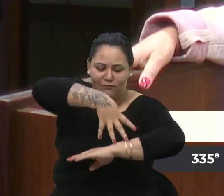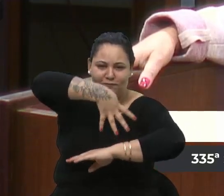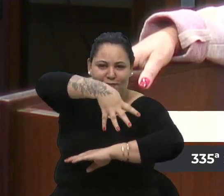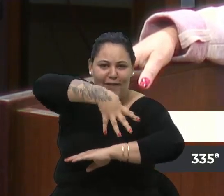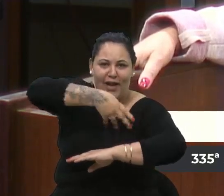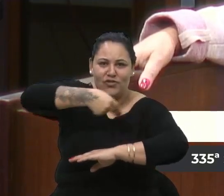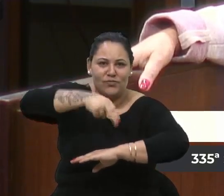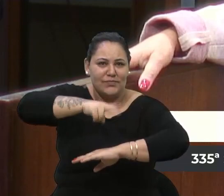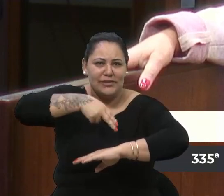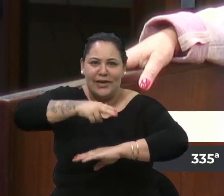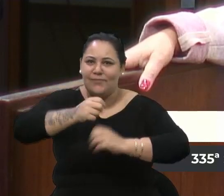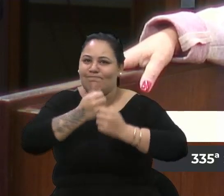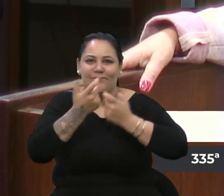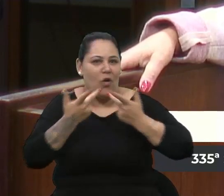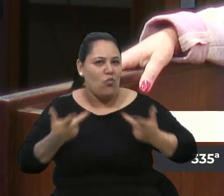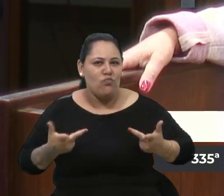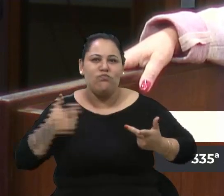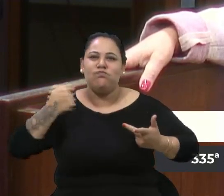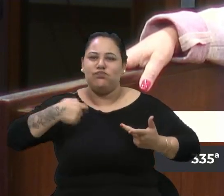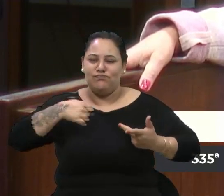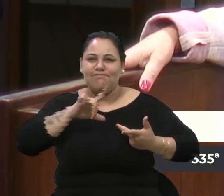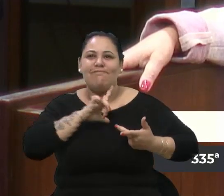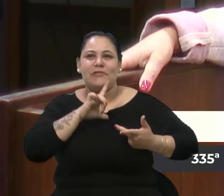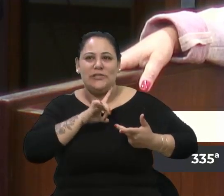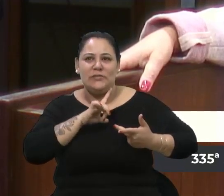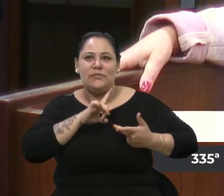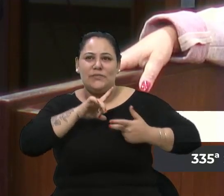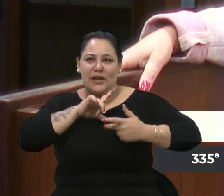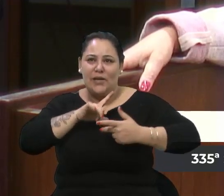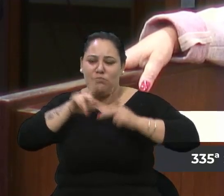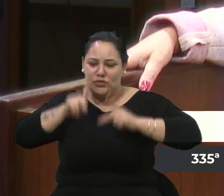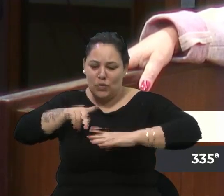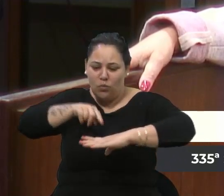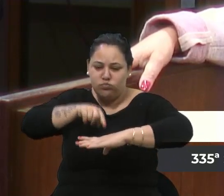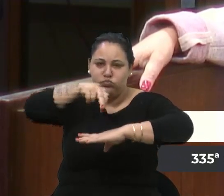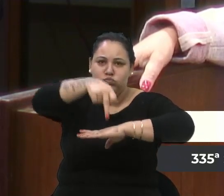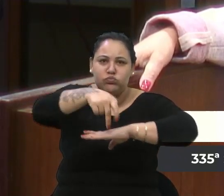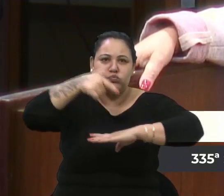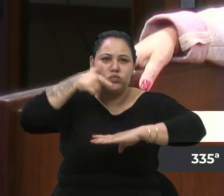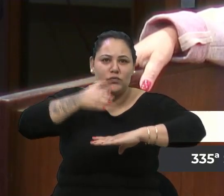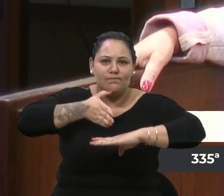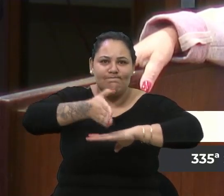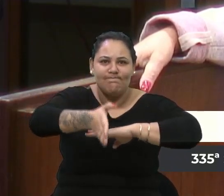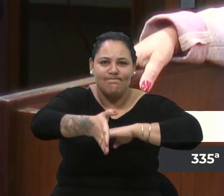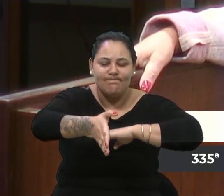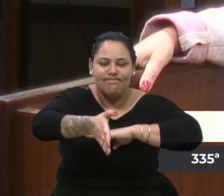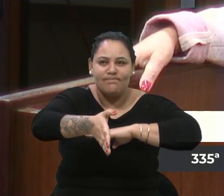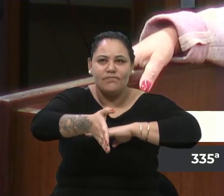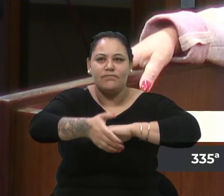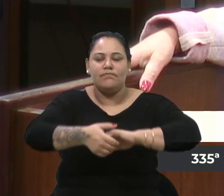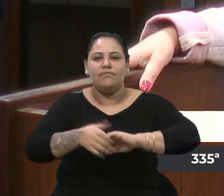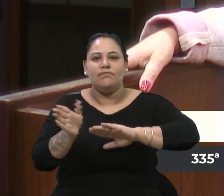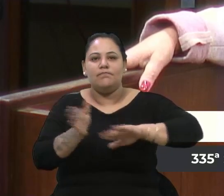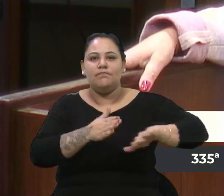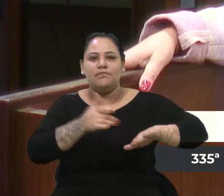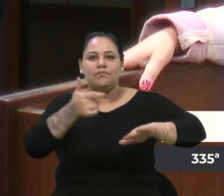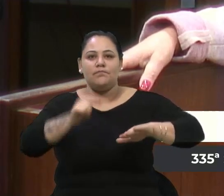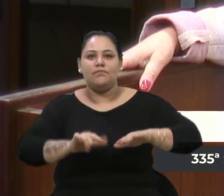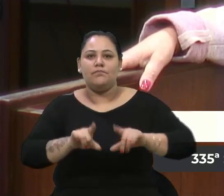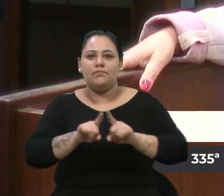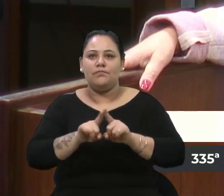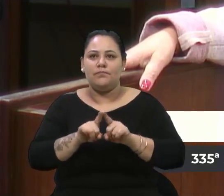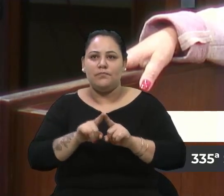coisa para que haja a travessia de pedestres ali. A outra,